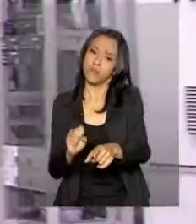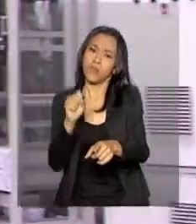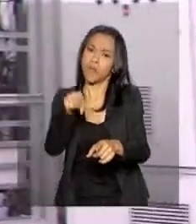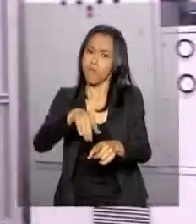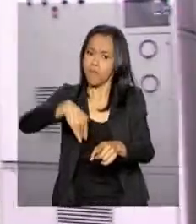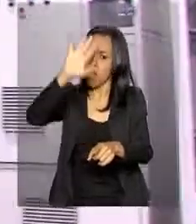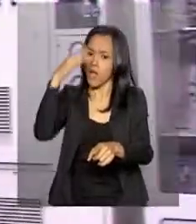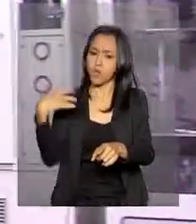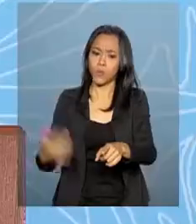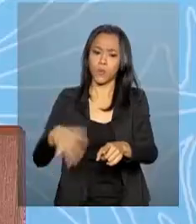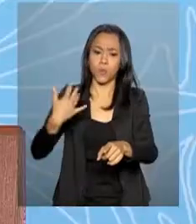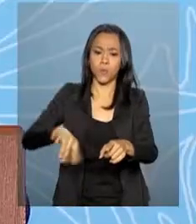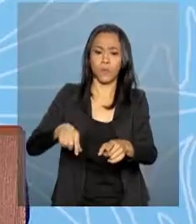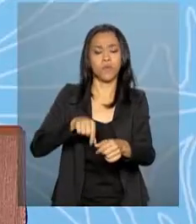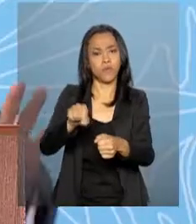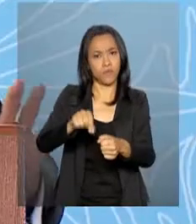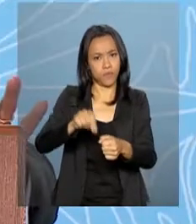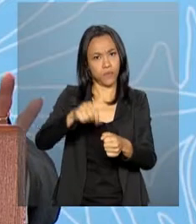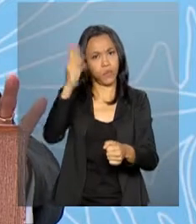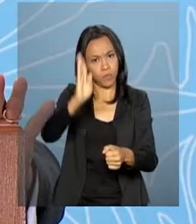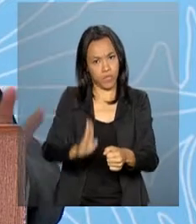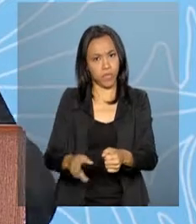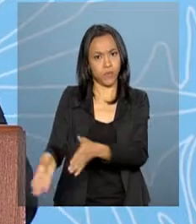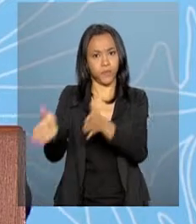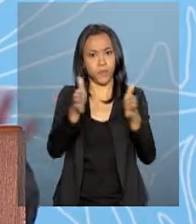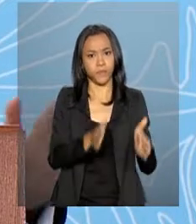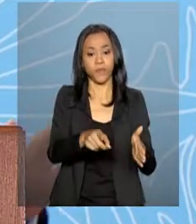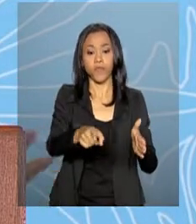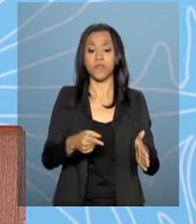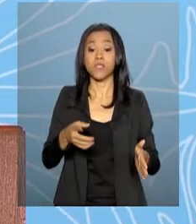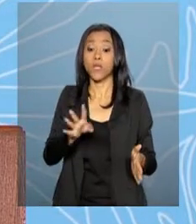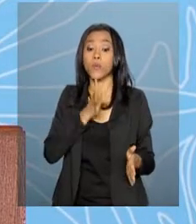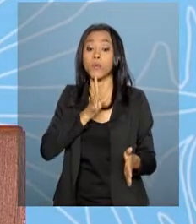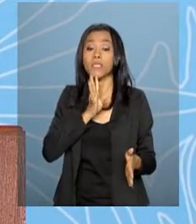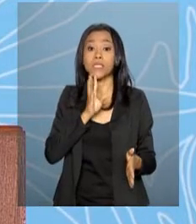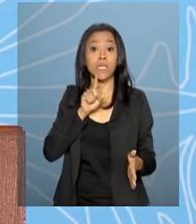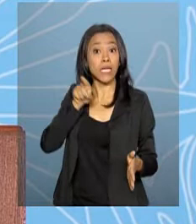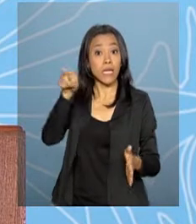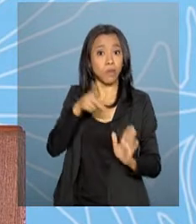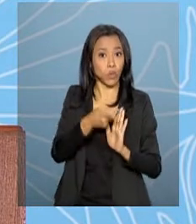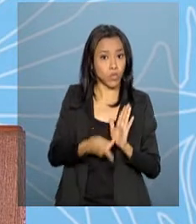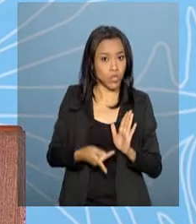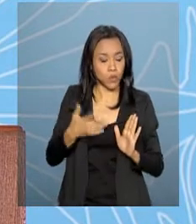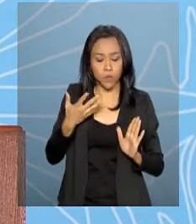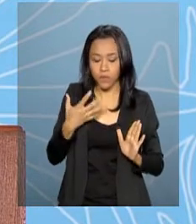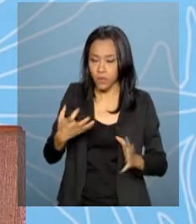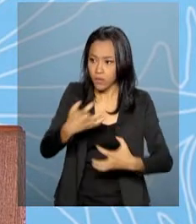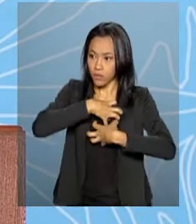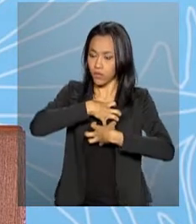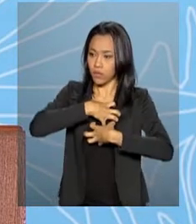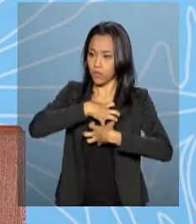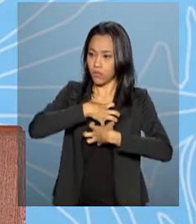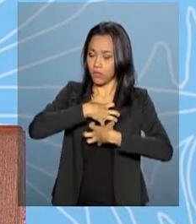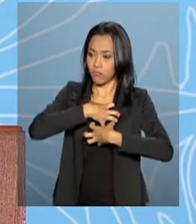já construída no país. Uma coisa impressionante, você conhecer aquele projeto, você se sente